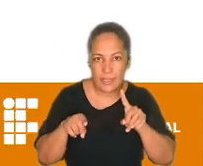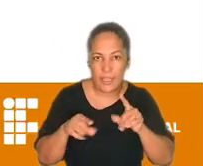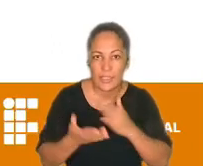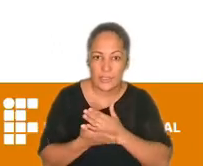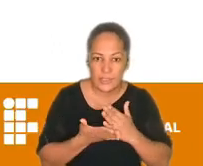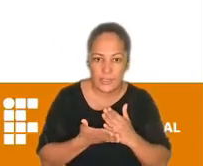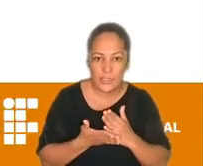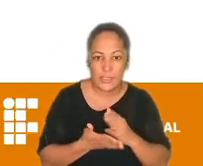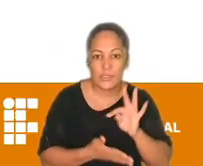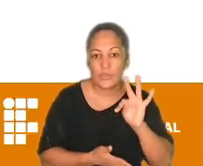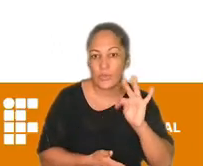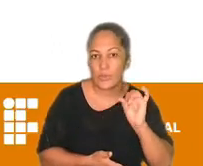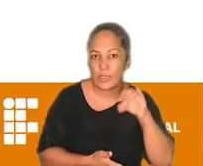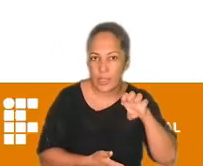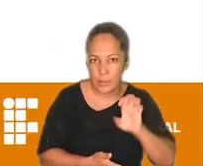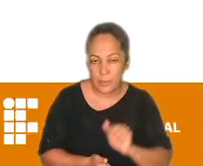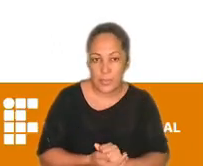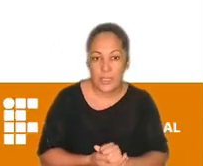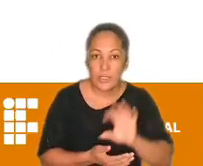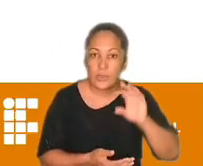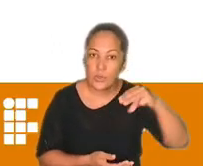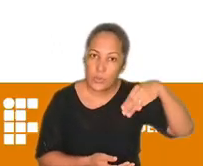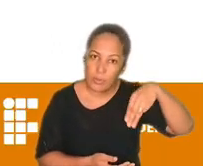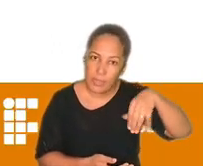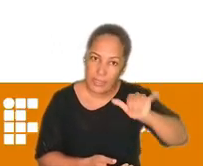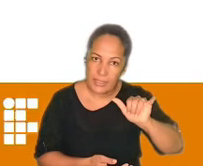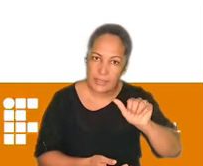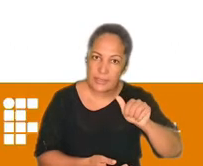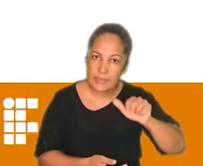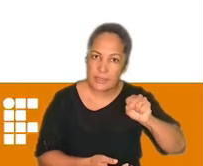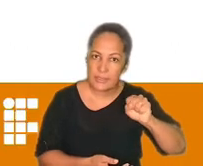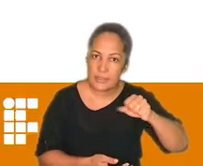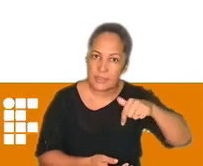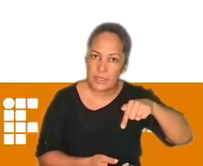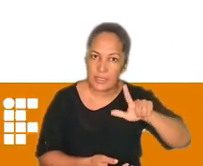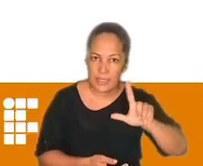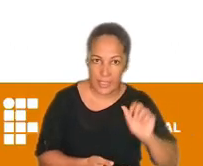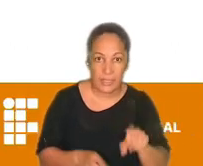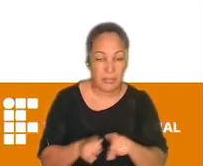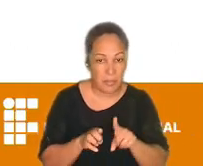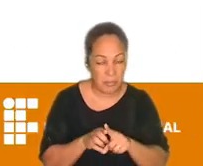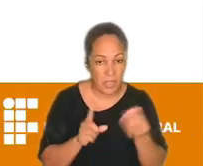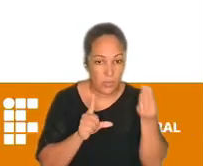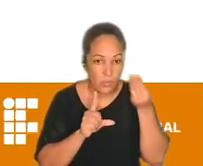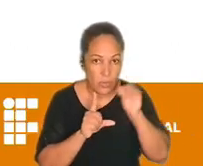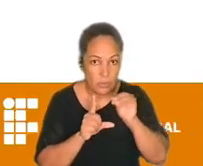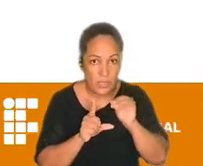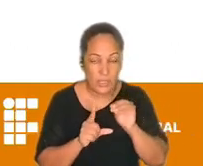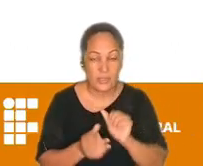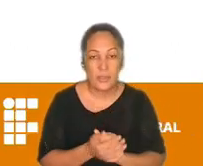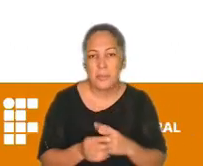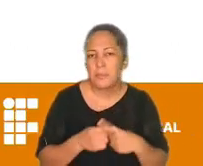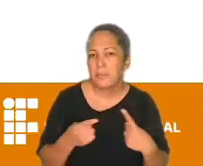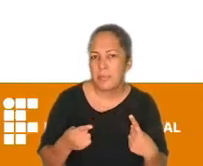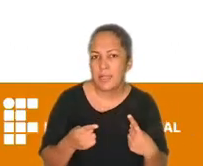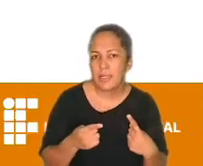as datas são inseridas no banco de dados de uma forma específica também, tá bom? Só que ela não é de trás para